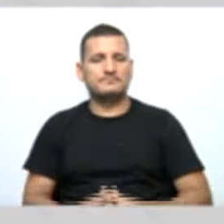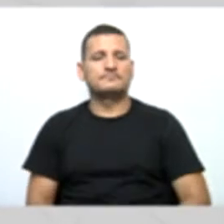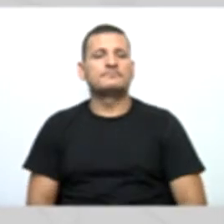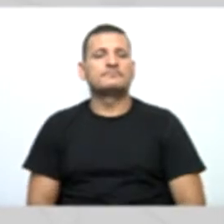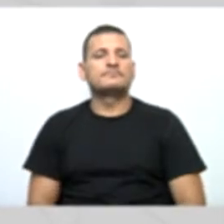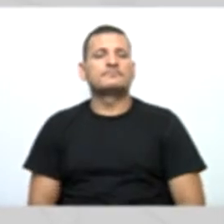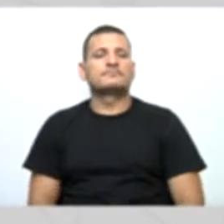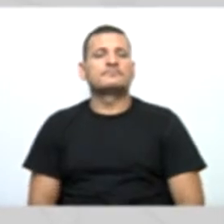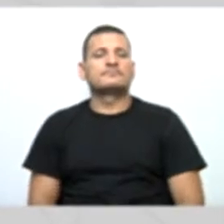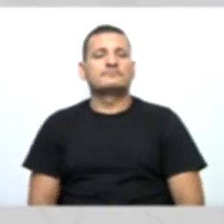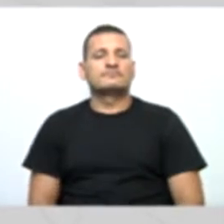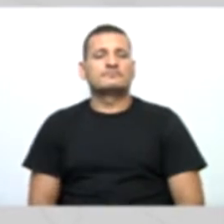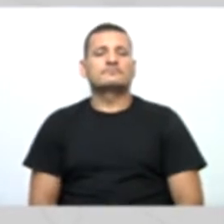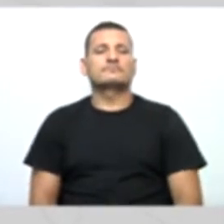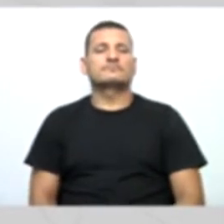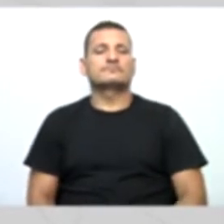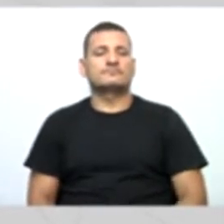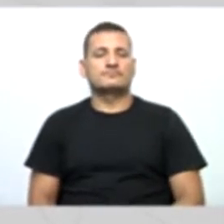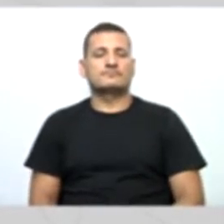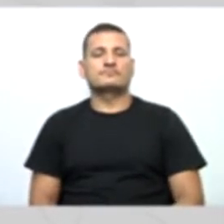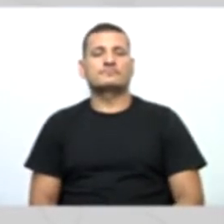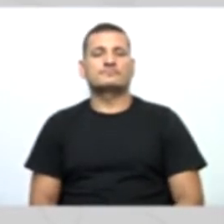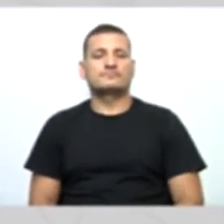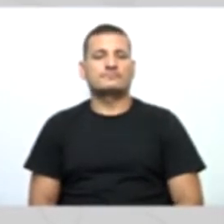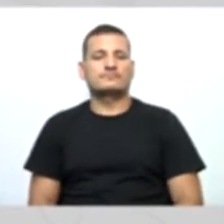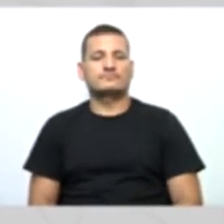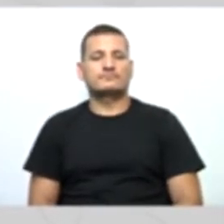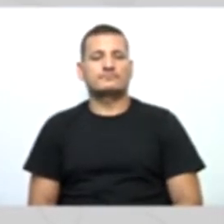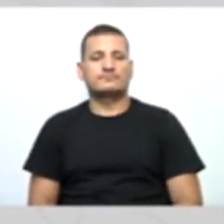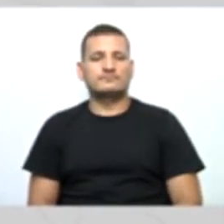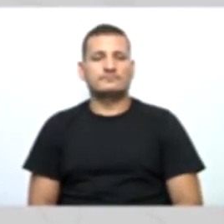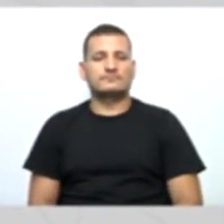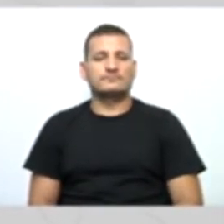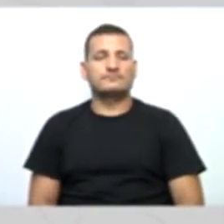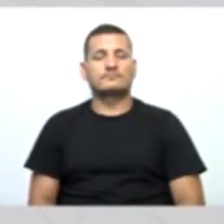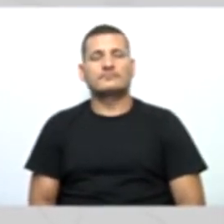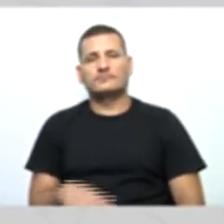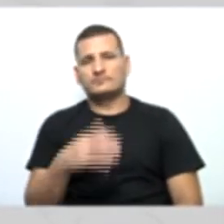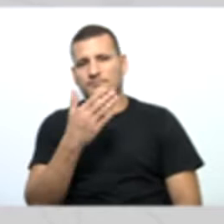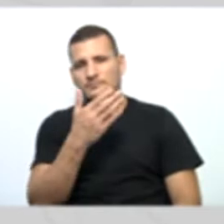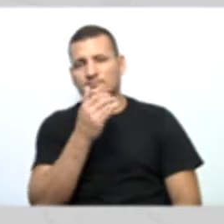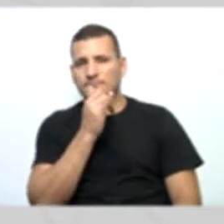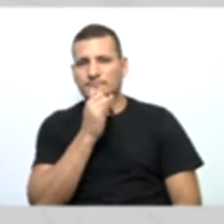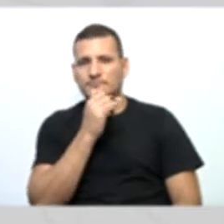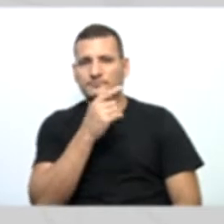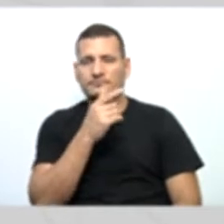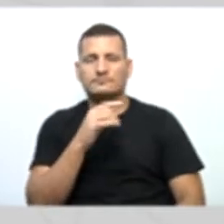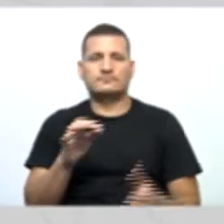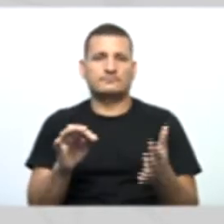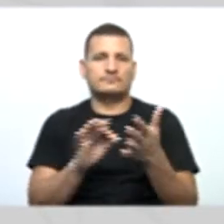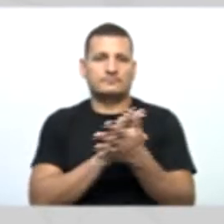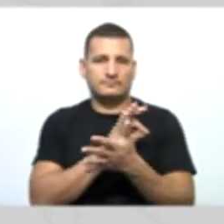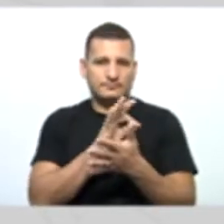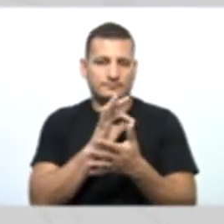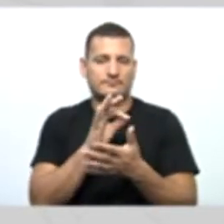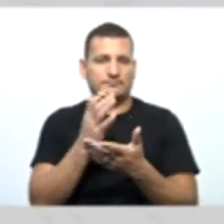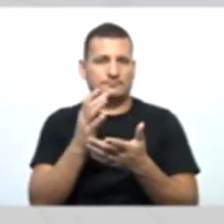Então, sistema computacional, veja aqui, ó. Eu tenho aqui, ó, um sistema de matrícula.